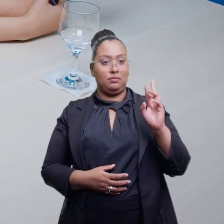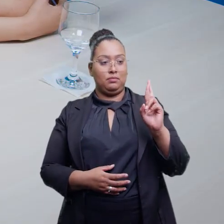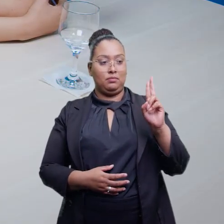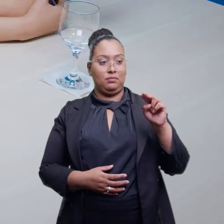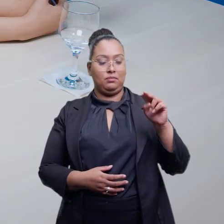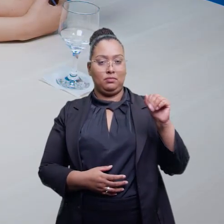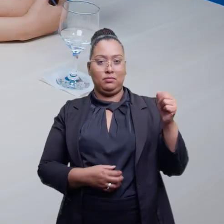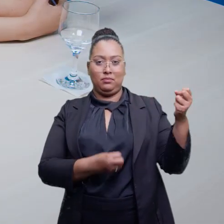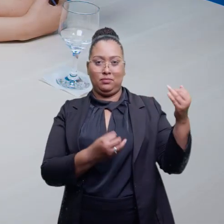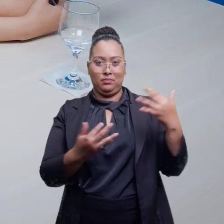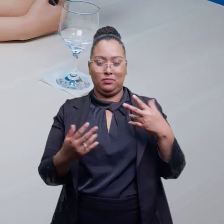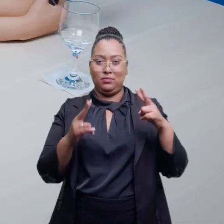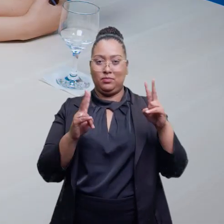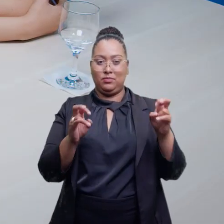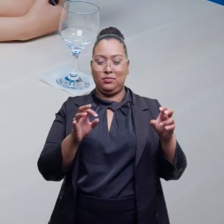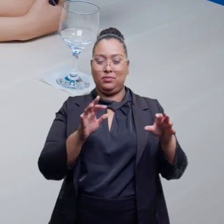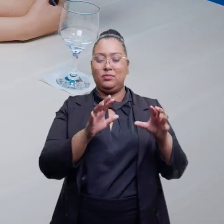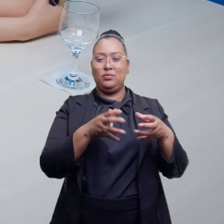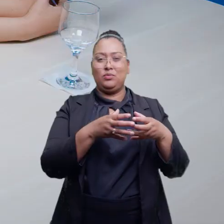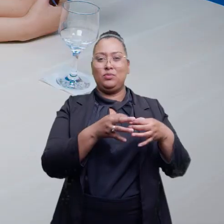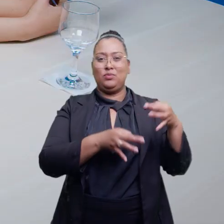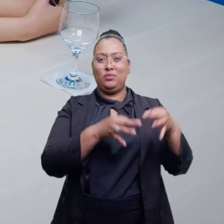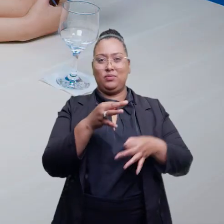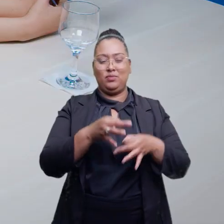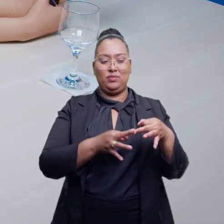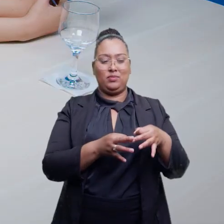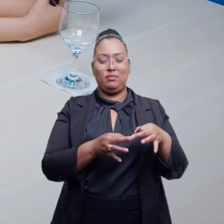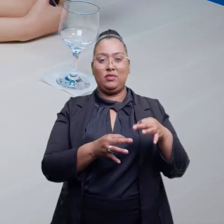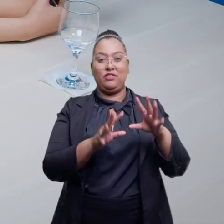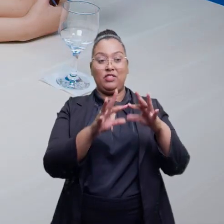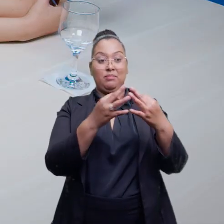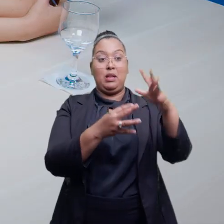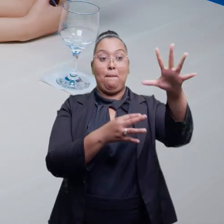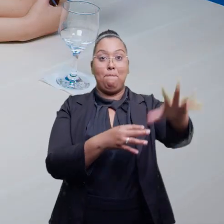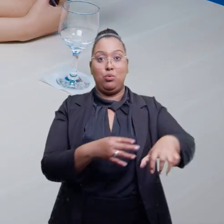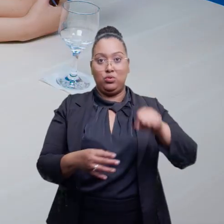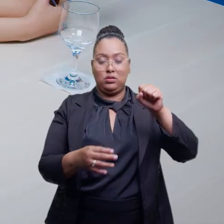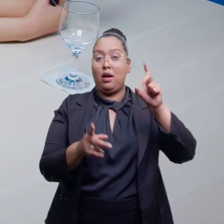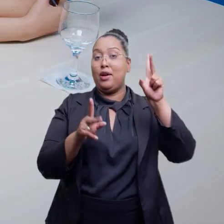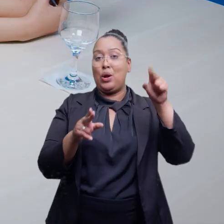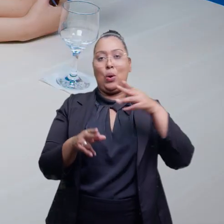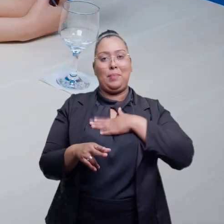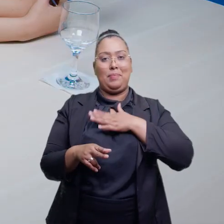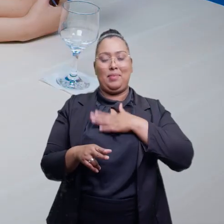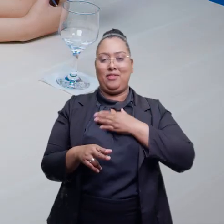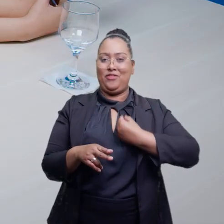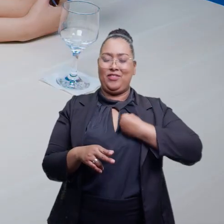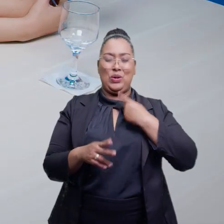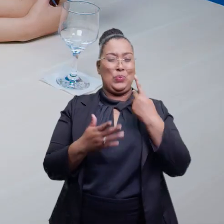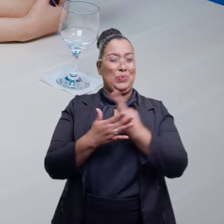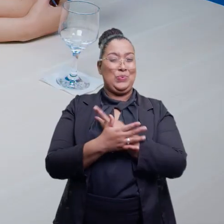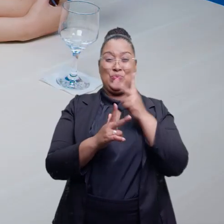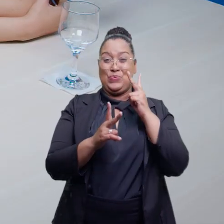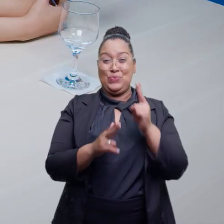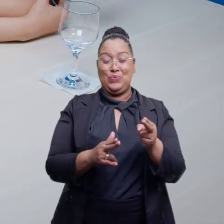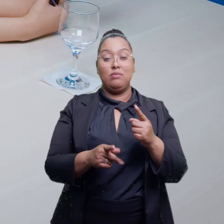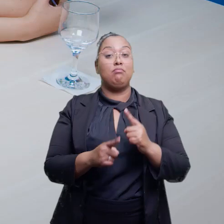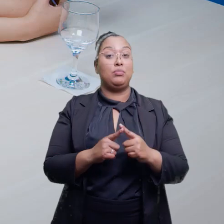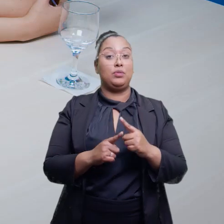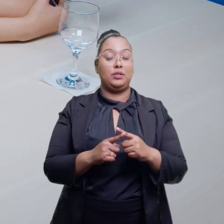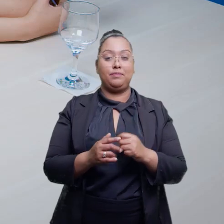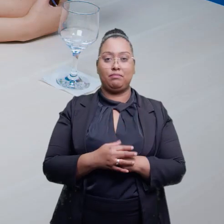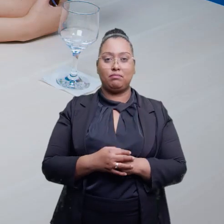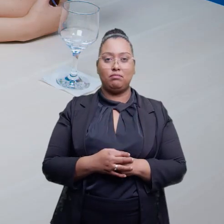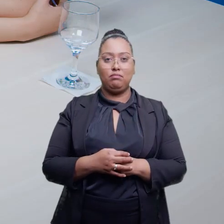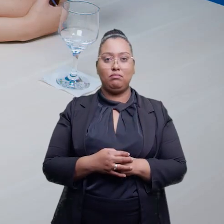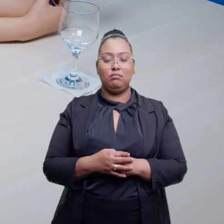que é a questão do juizado e até buscar a criança, né? Porque foi assim que começou o meu processo de adoção.